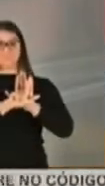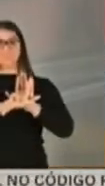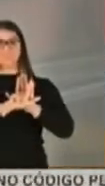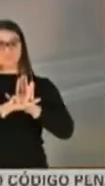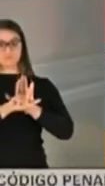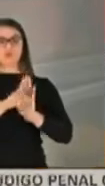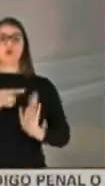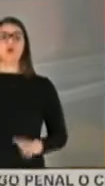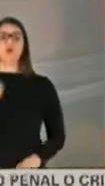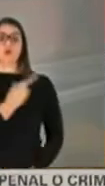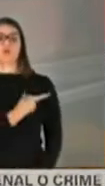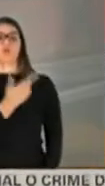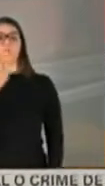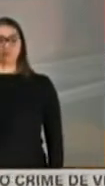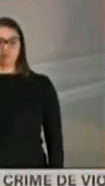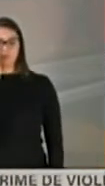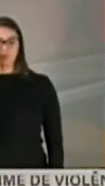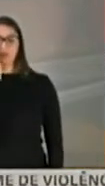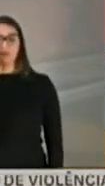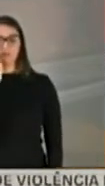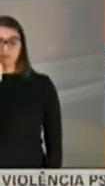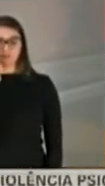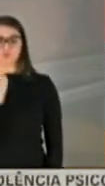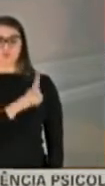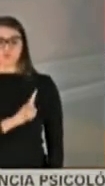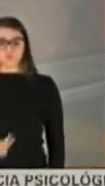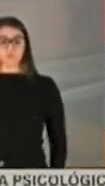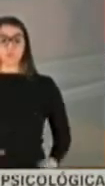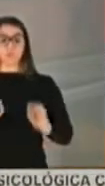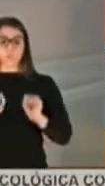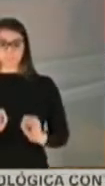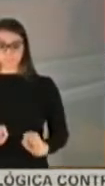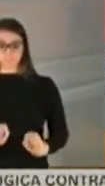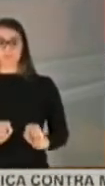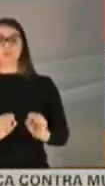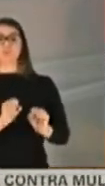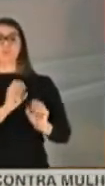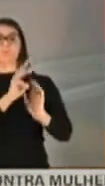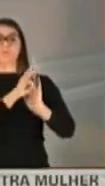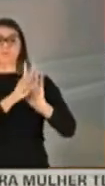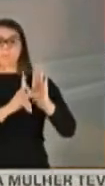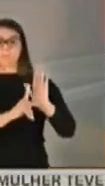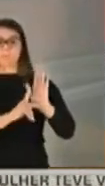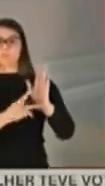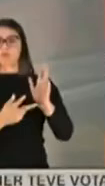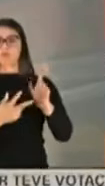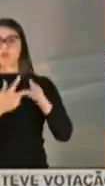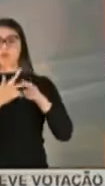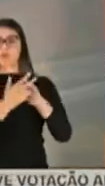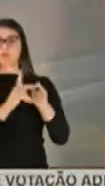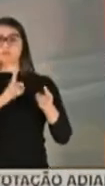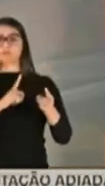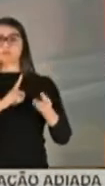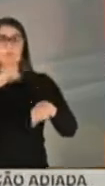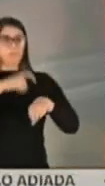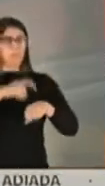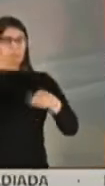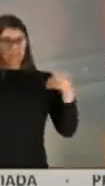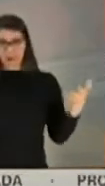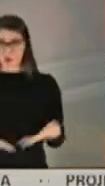Sabemos todos nós que o governo pode editar uma medida provisória e ela tem validade